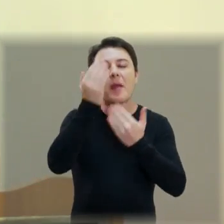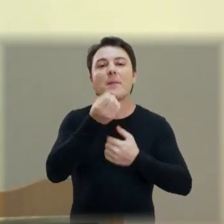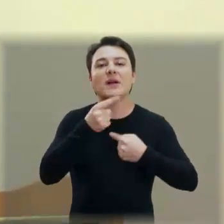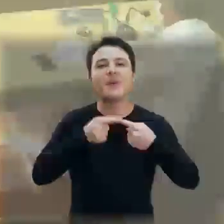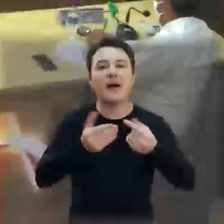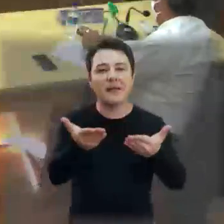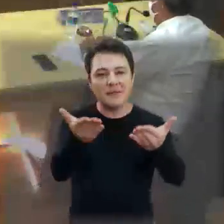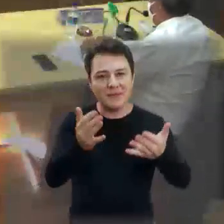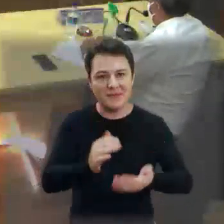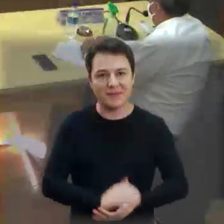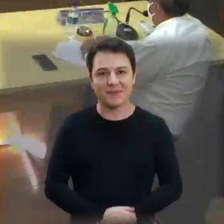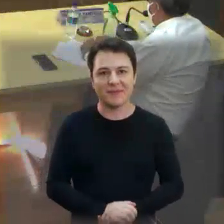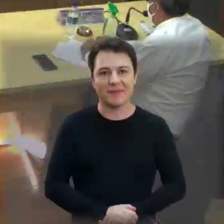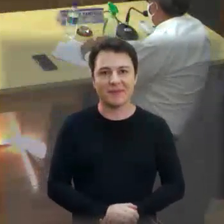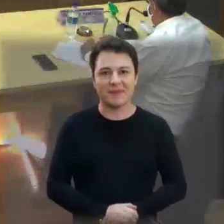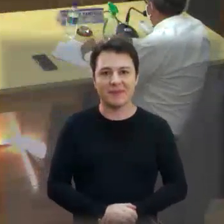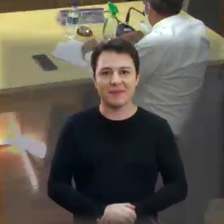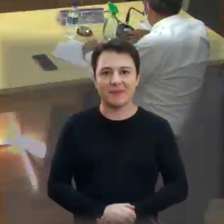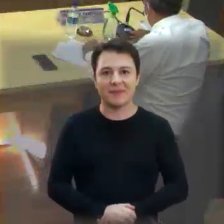nós.